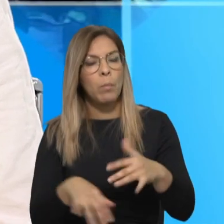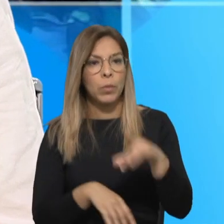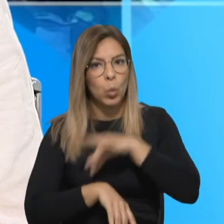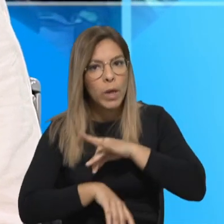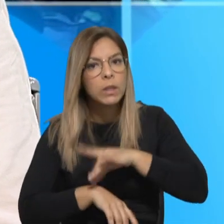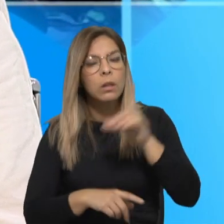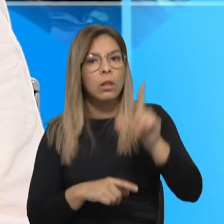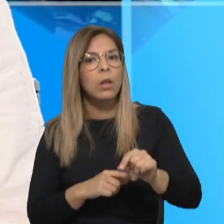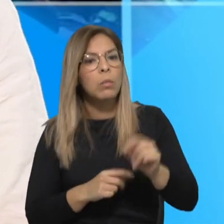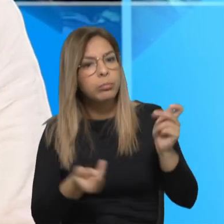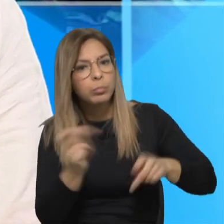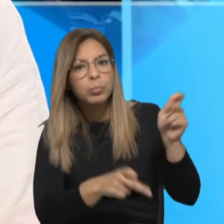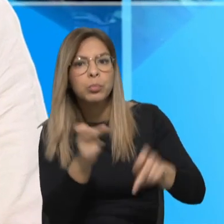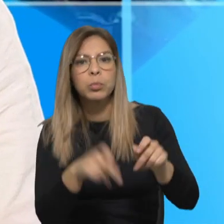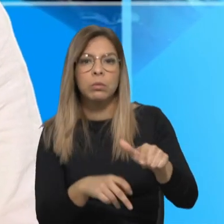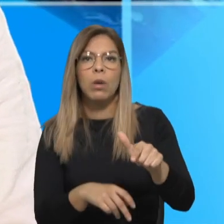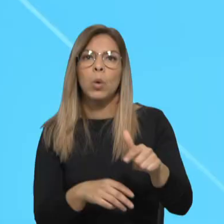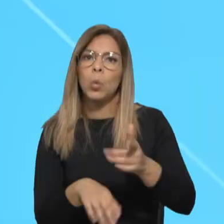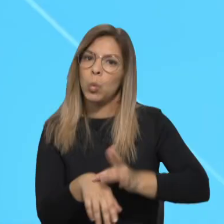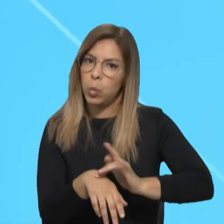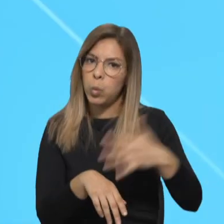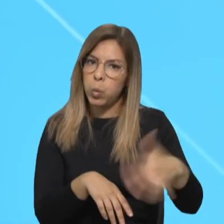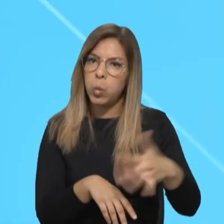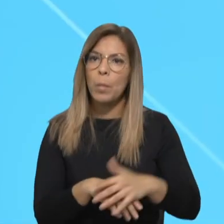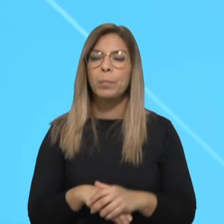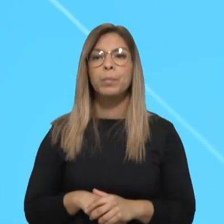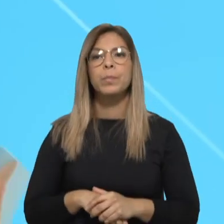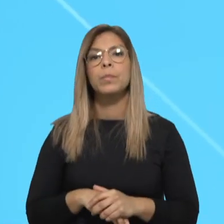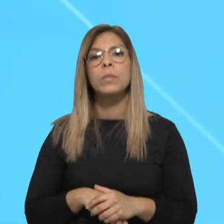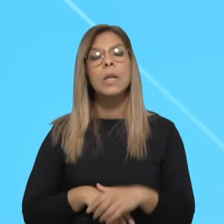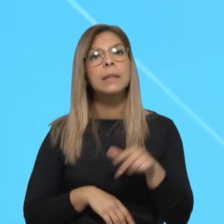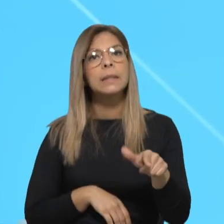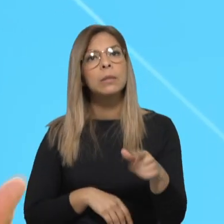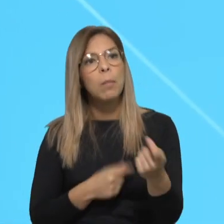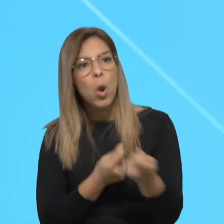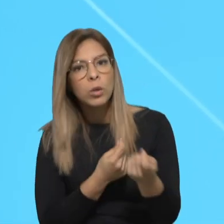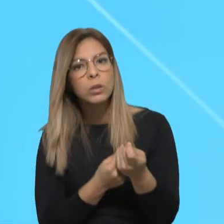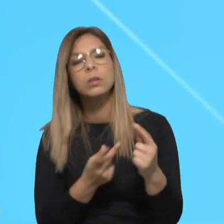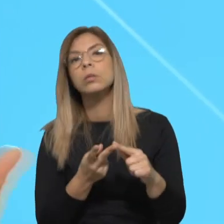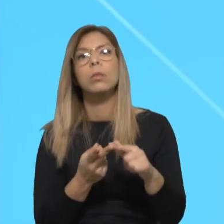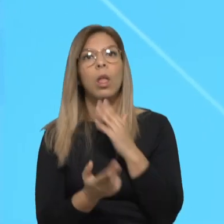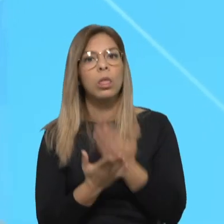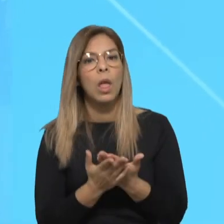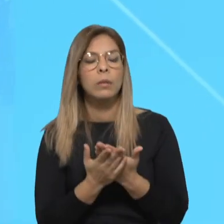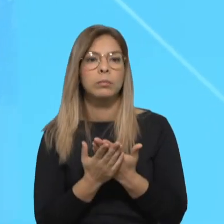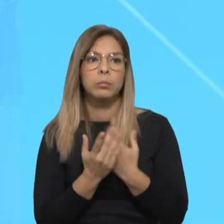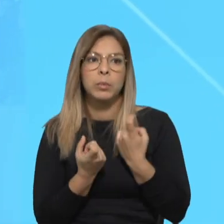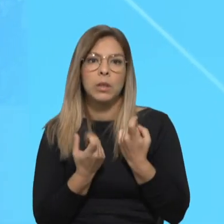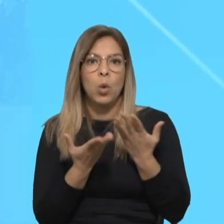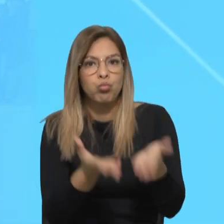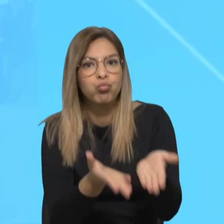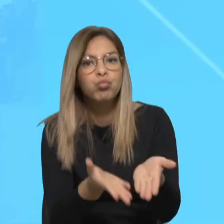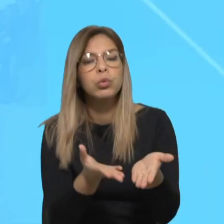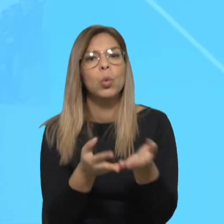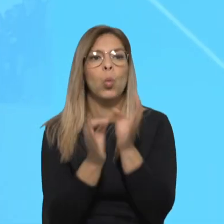diversas circunstâncias de vulnerabilidade. E que é o primeiro passo, essa atenção, essa proximidade a quem precisa de ajuda, quem precisa de cuidado,